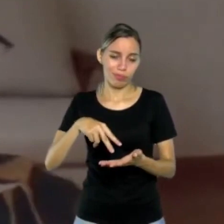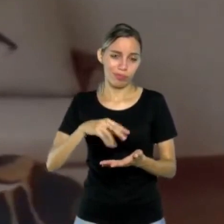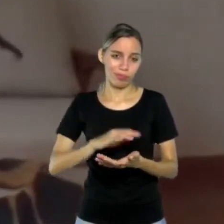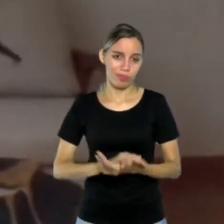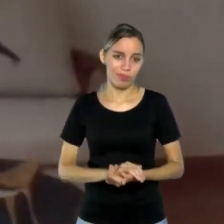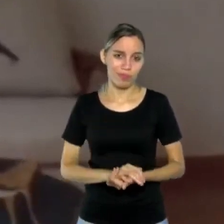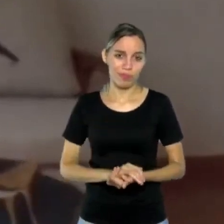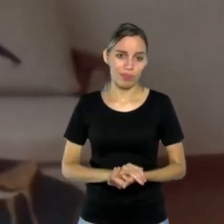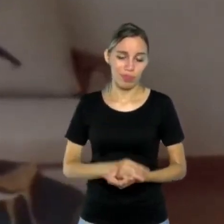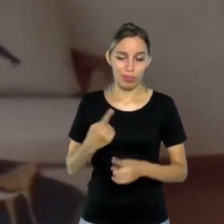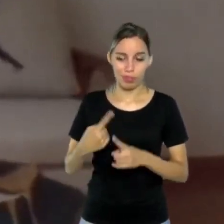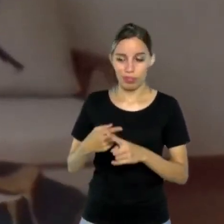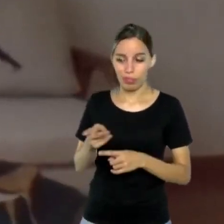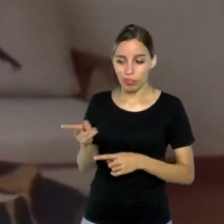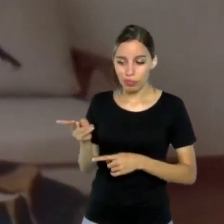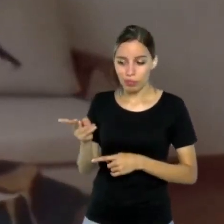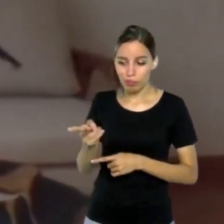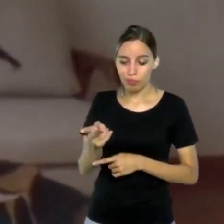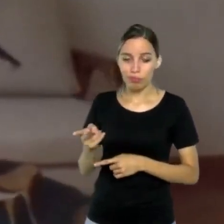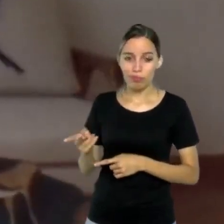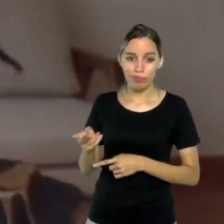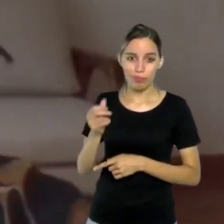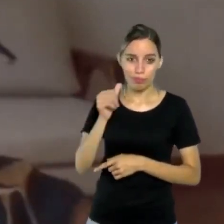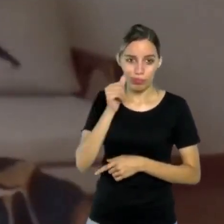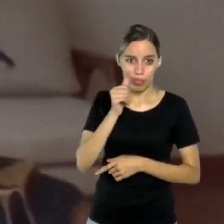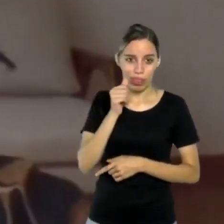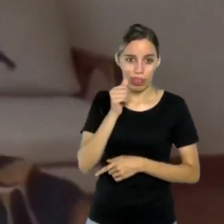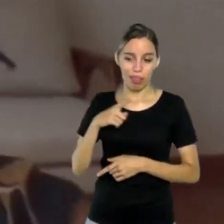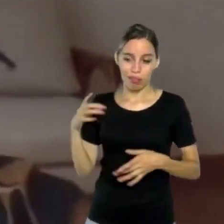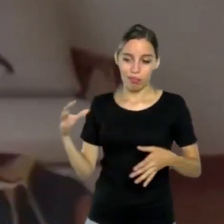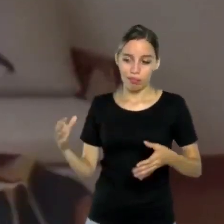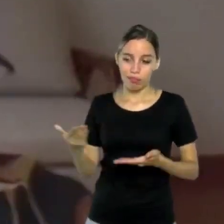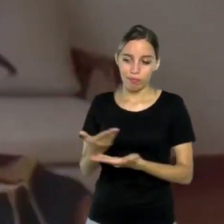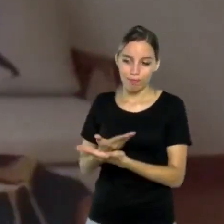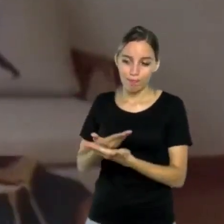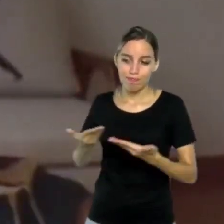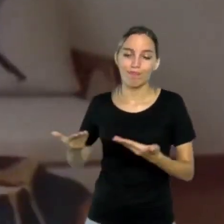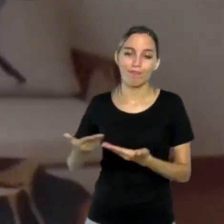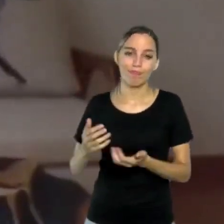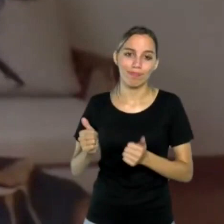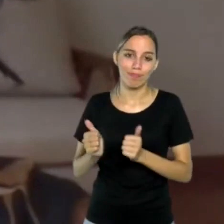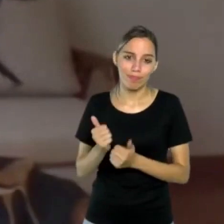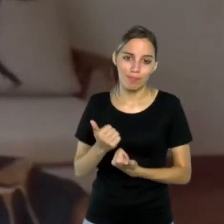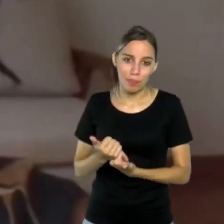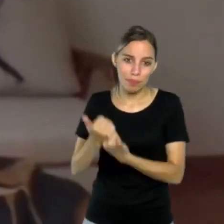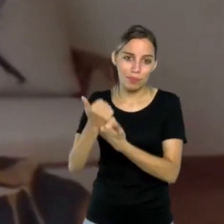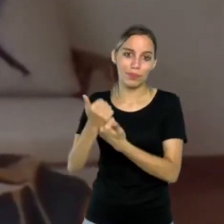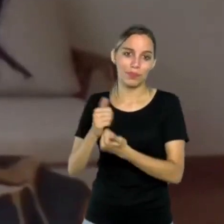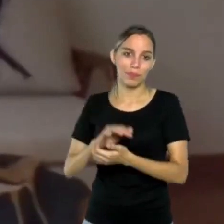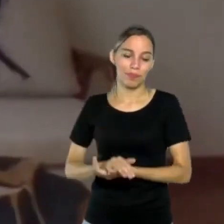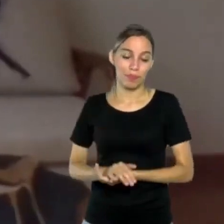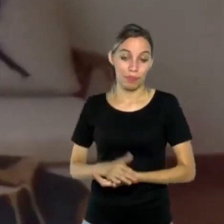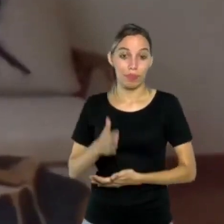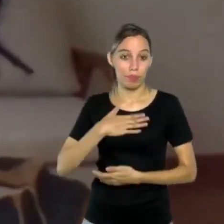dessas companhias, assim, de mulheres mesmo. Isso foi bem importante para mim.